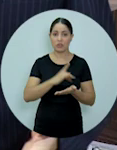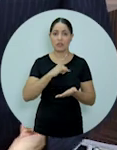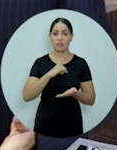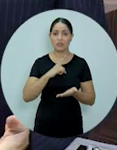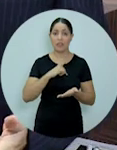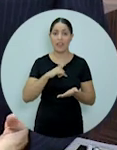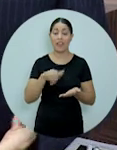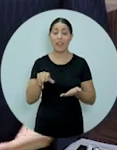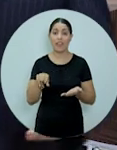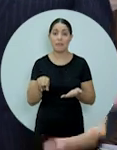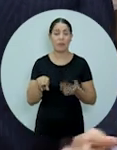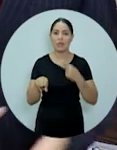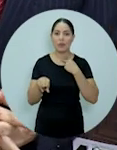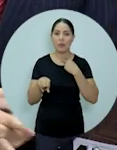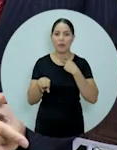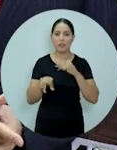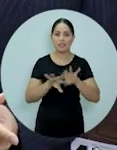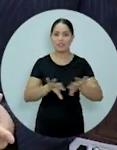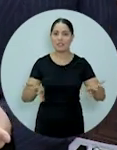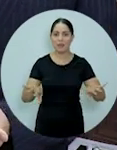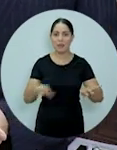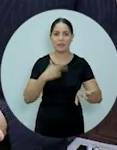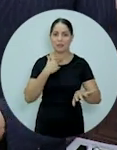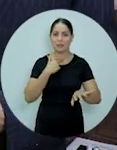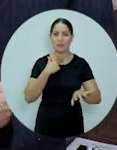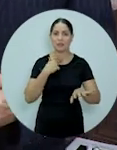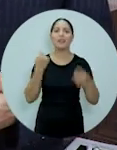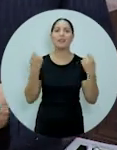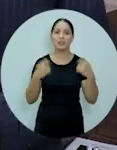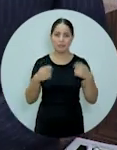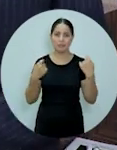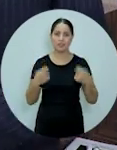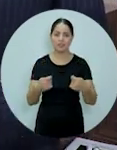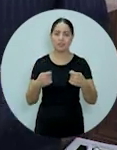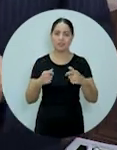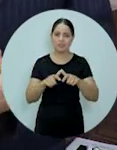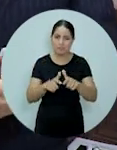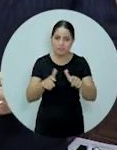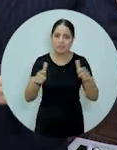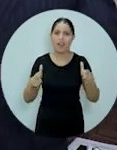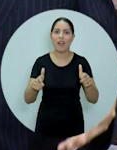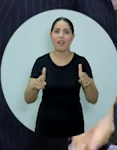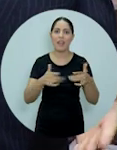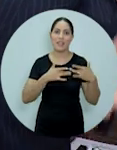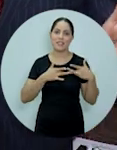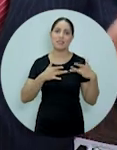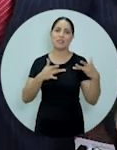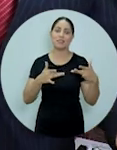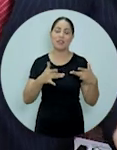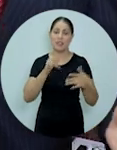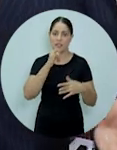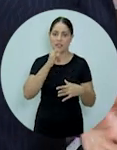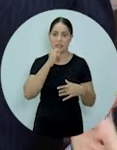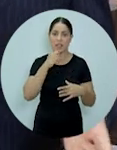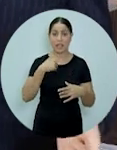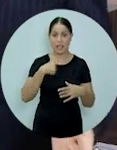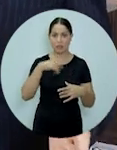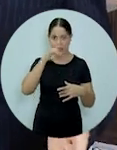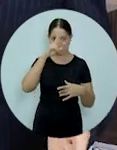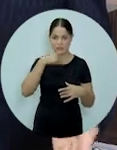têm irmãos. Não se pode separar os irmãos. Então é preciso também que esse gesto se amplie. Eu tenho 2